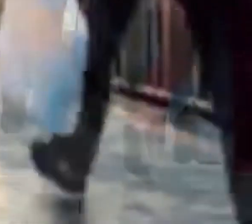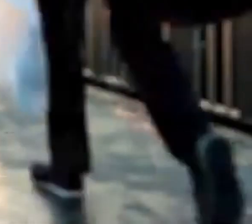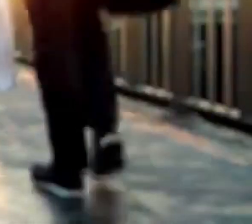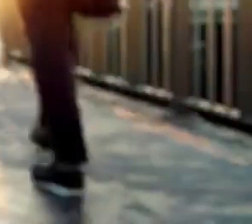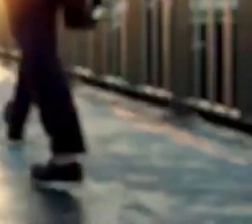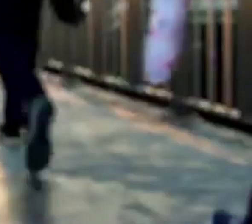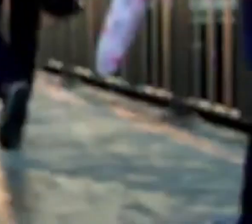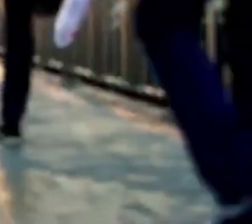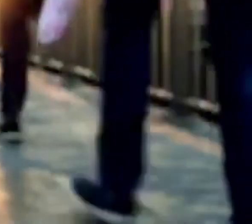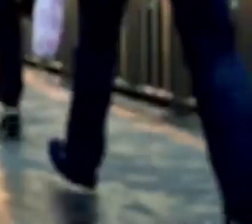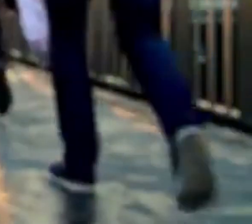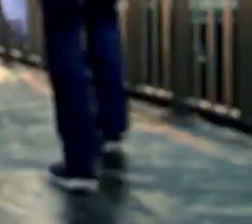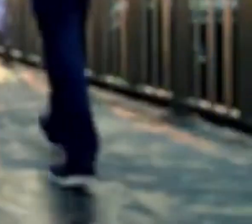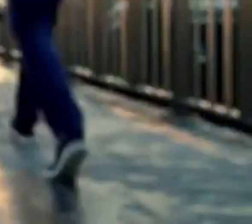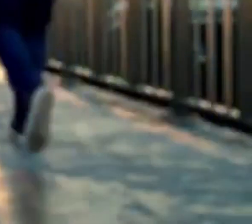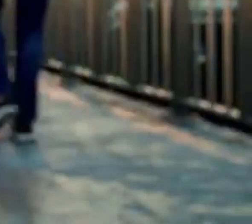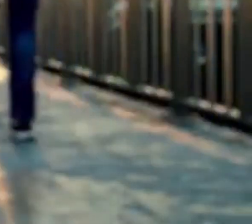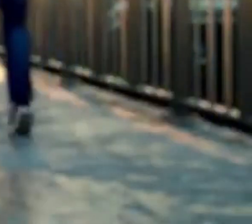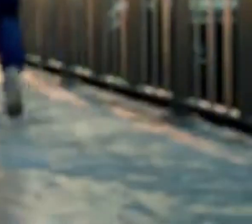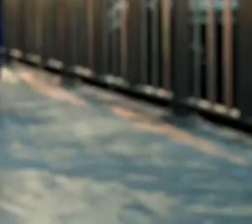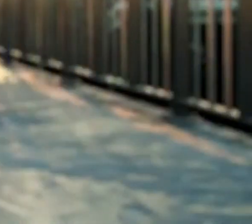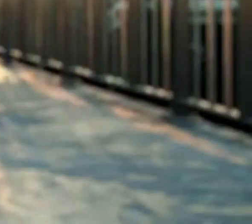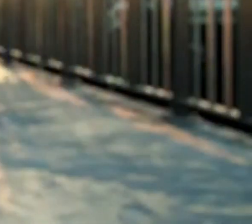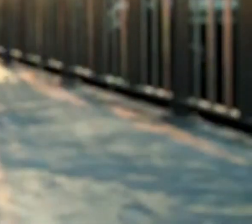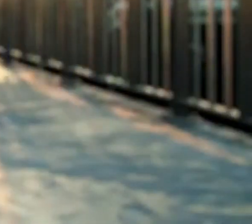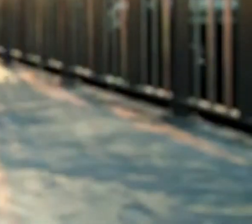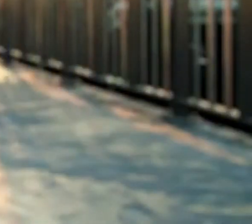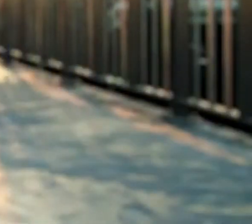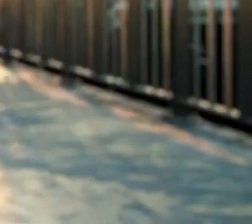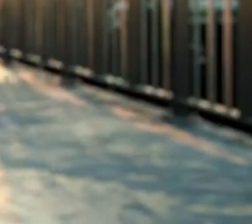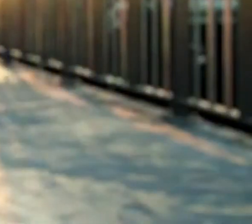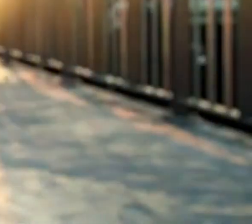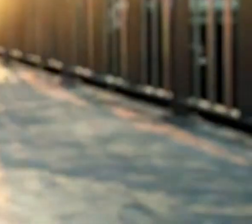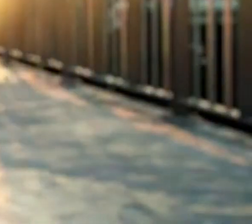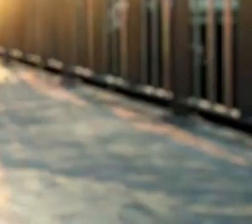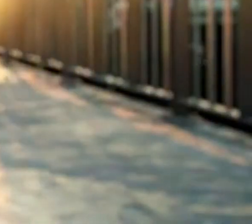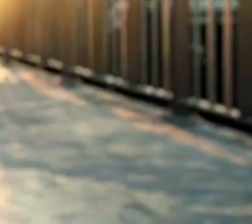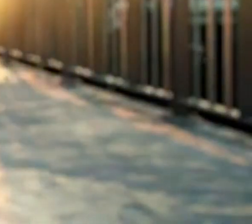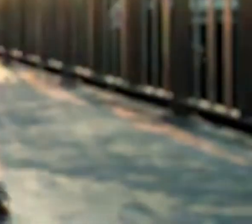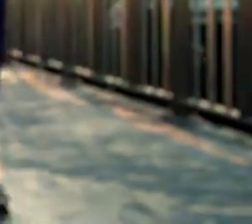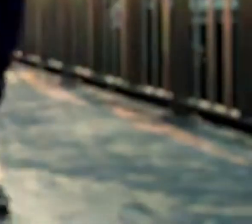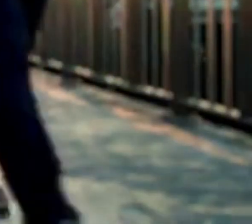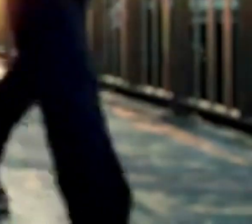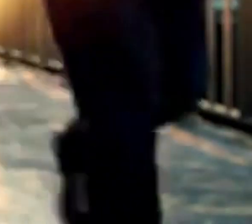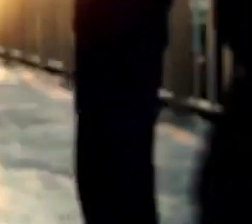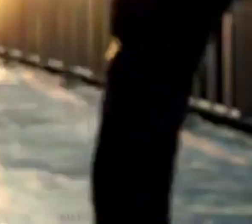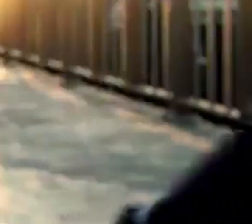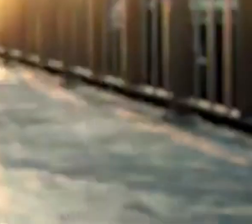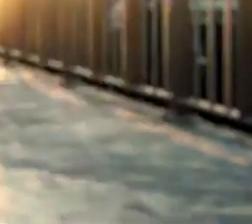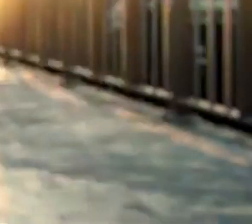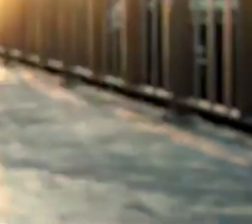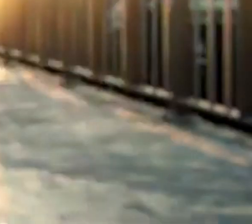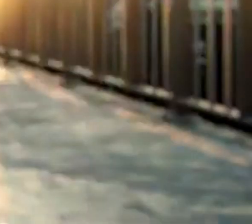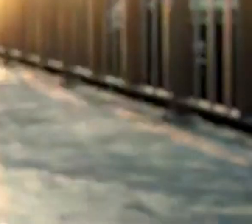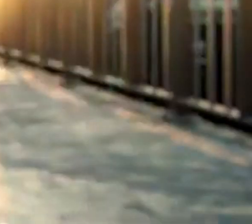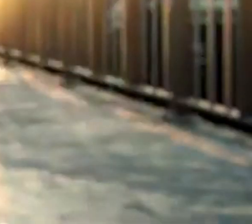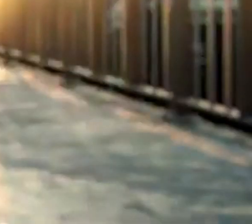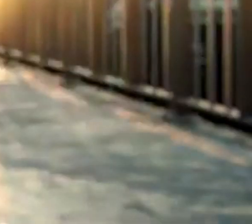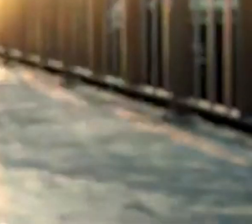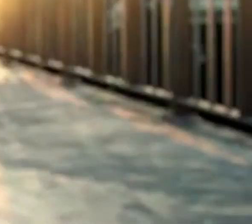pessoa sedentária, ou seja, que não pratica atividade física e por isso tem um gasto calórico